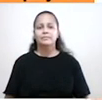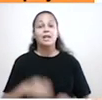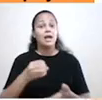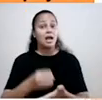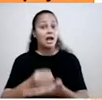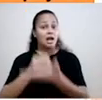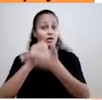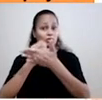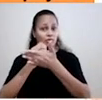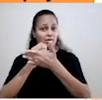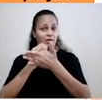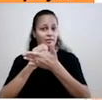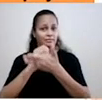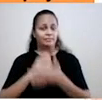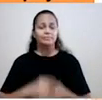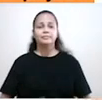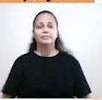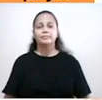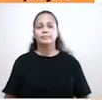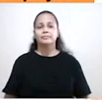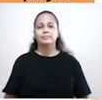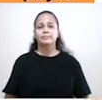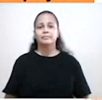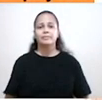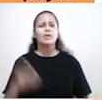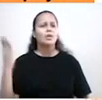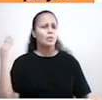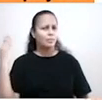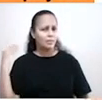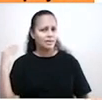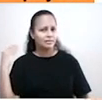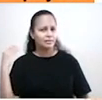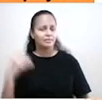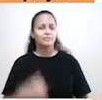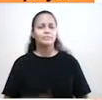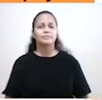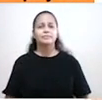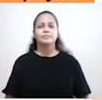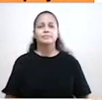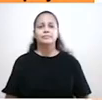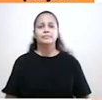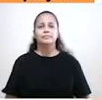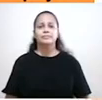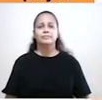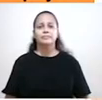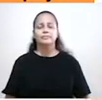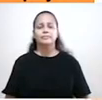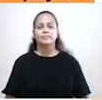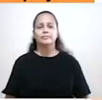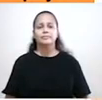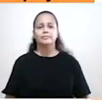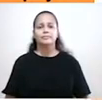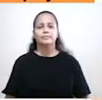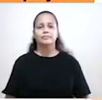filled. Ajudar, help. Passado e particípio, helped.